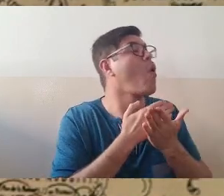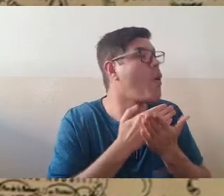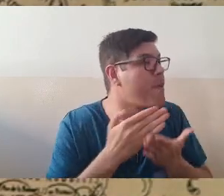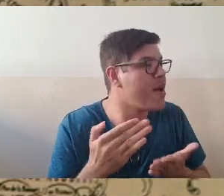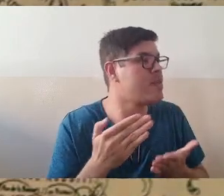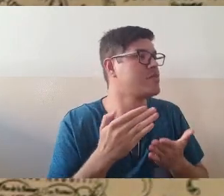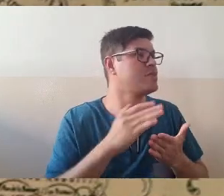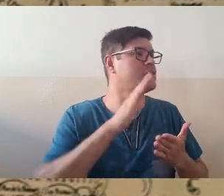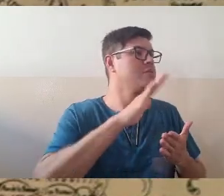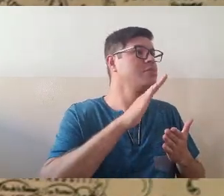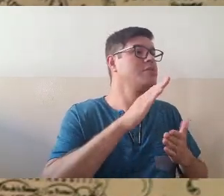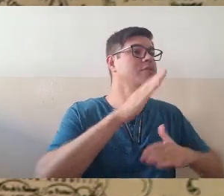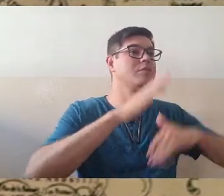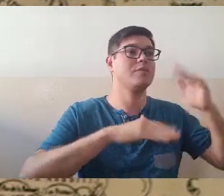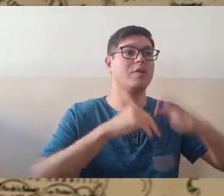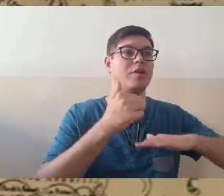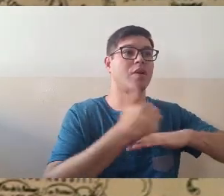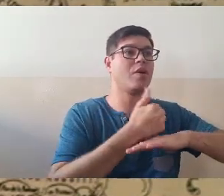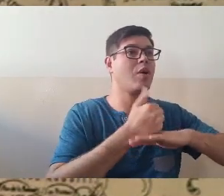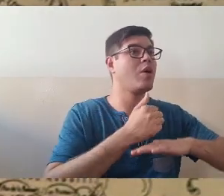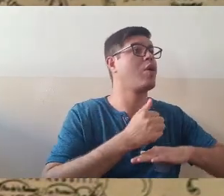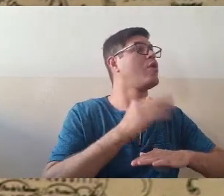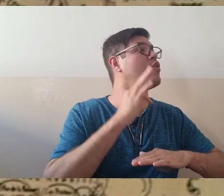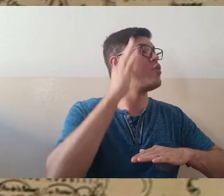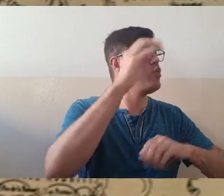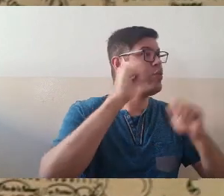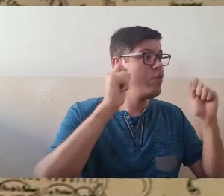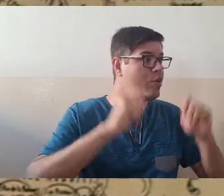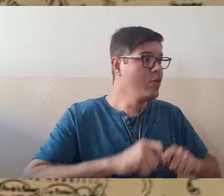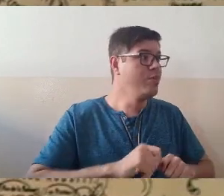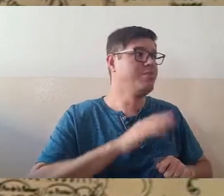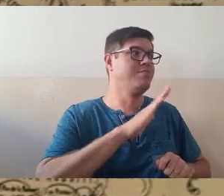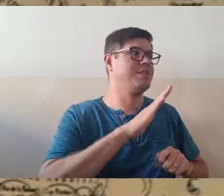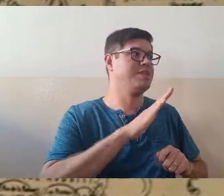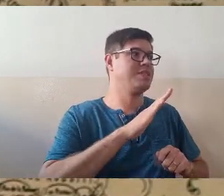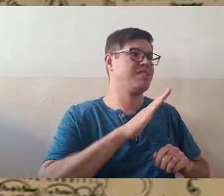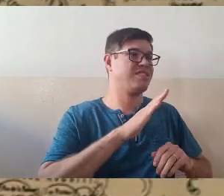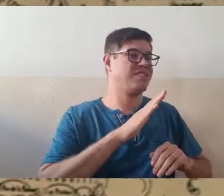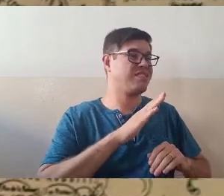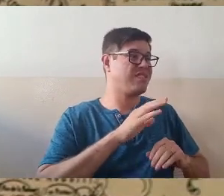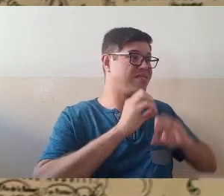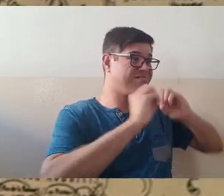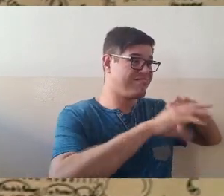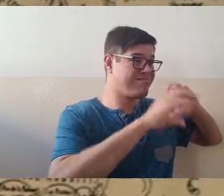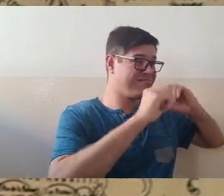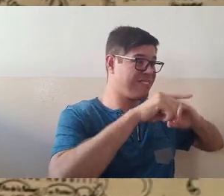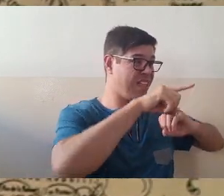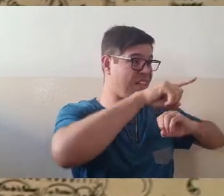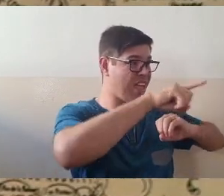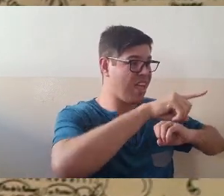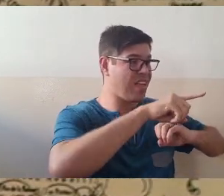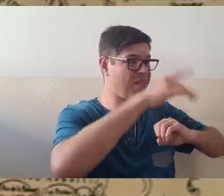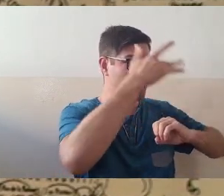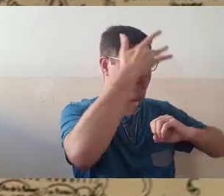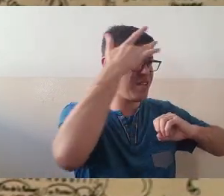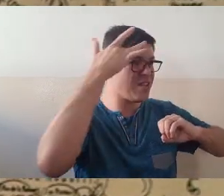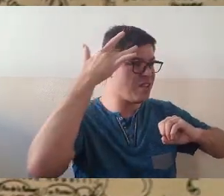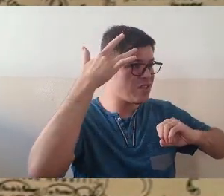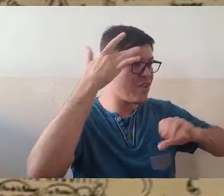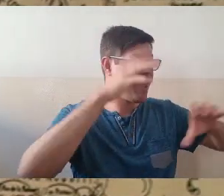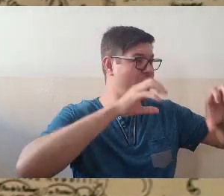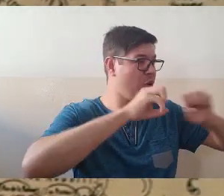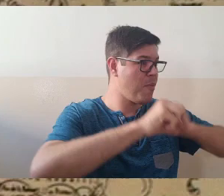se profissionalizar. Mas a nossa intenção não é formar profissional. A nossa intenção é formar cidadão. É ajudar a